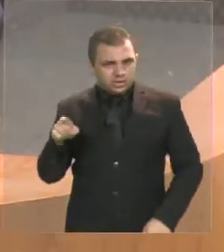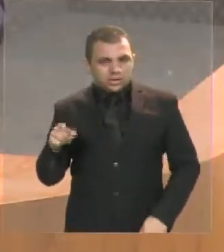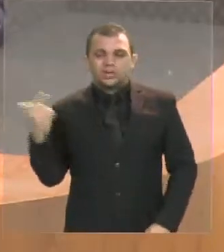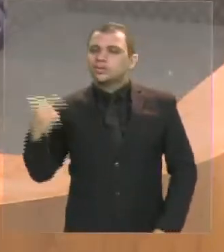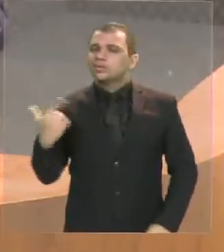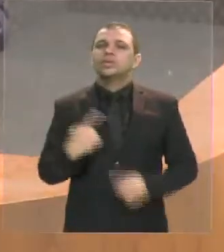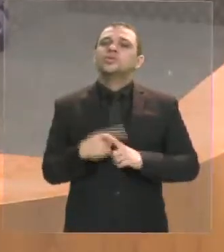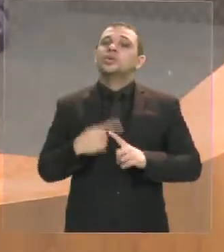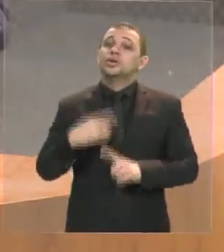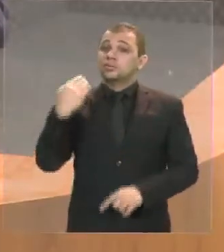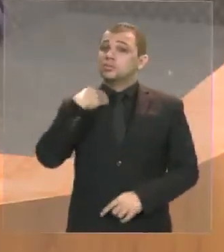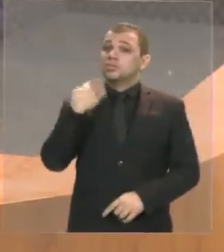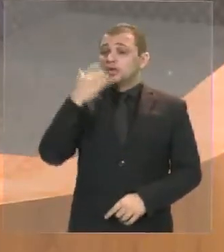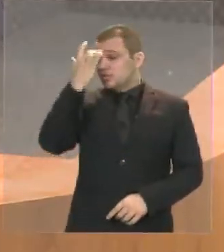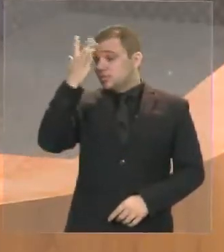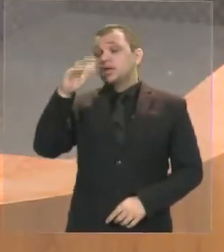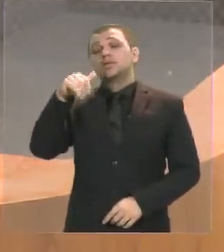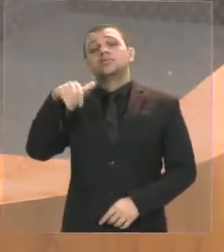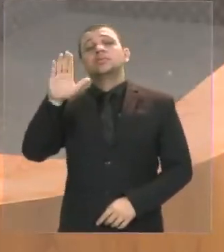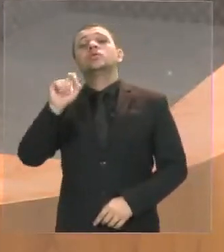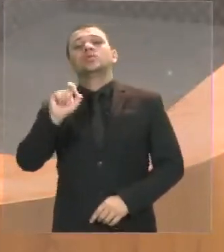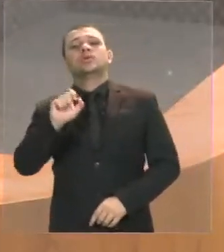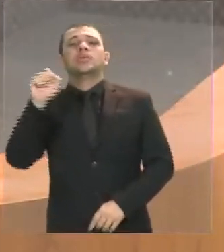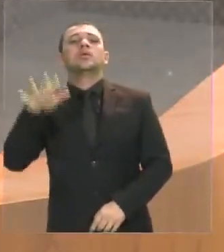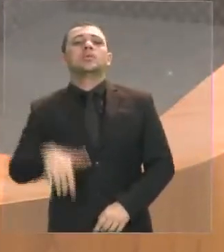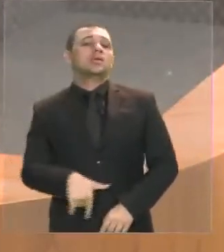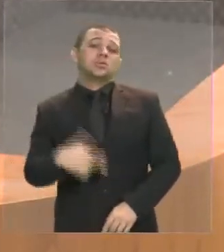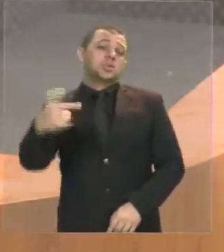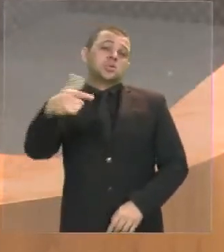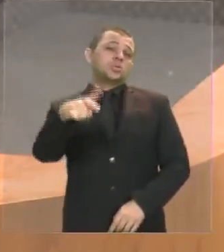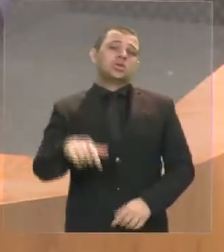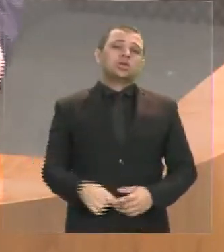mais barato para o banco explodir o banco.